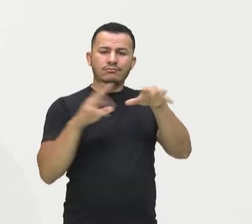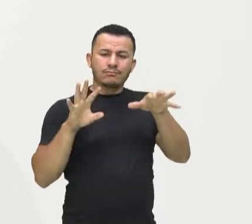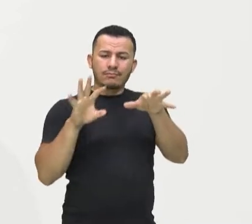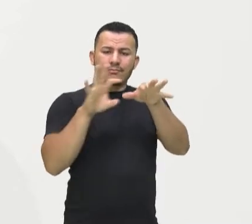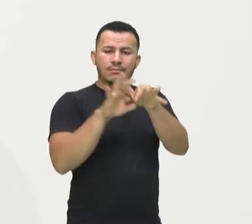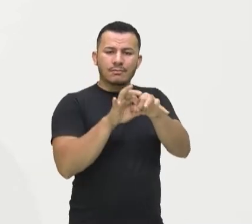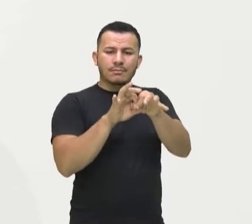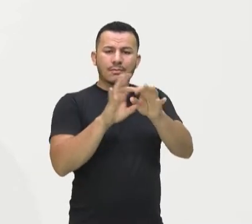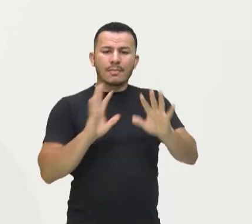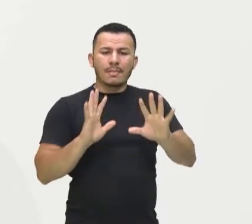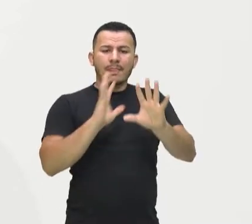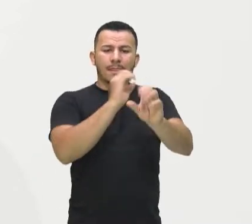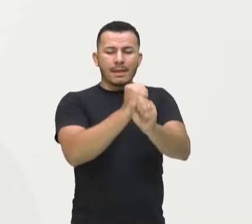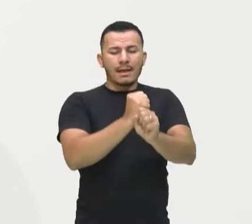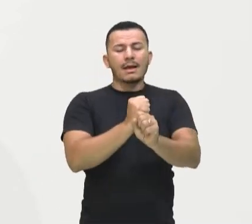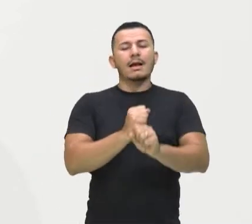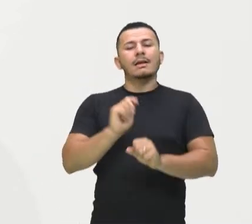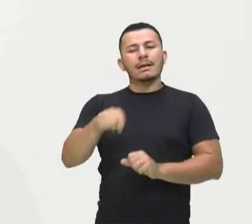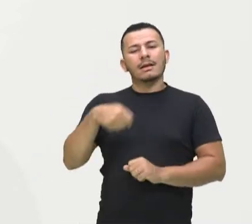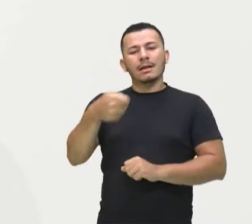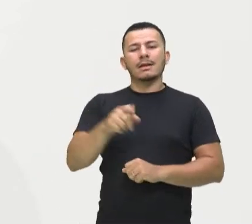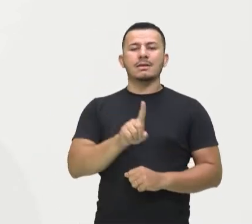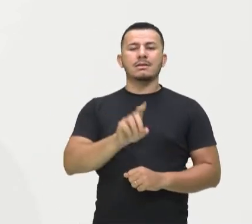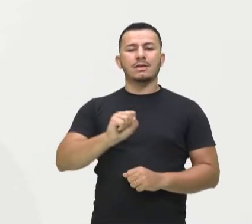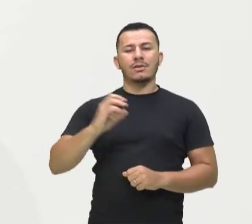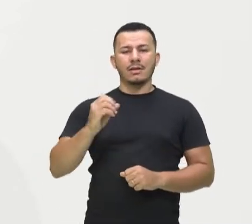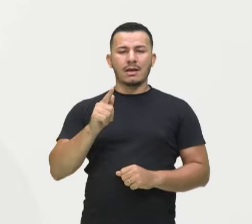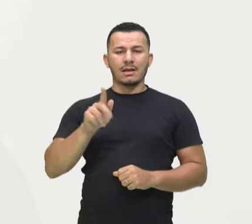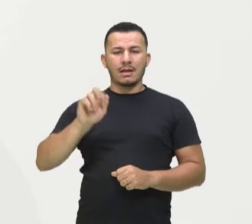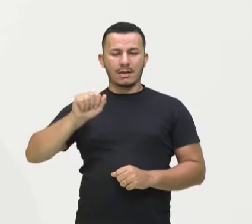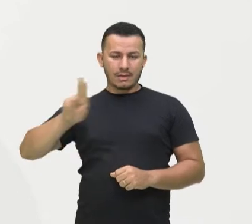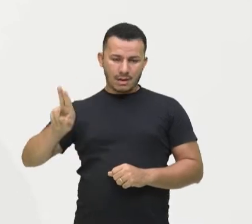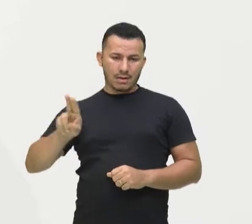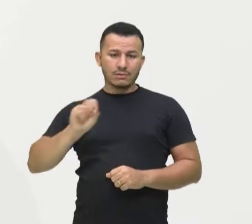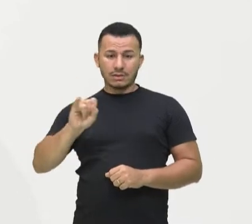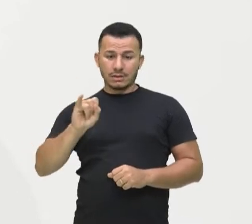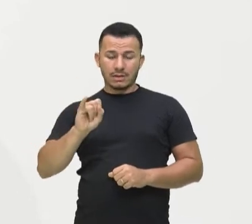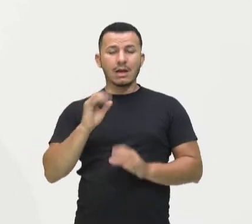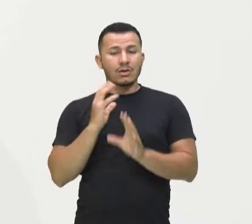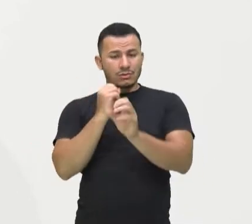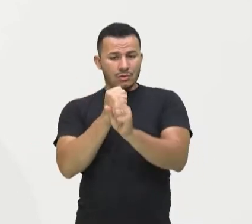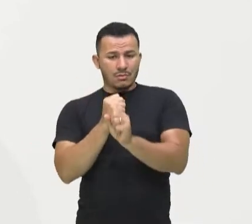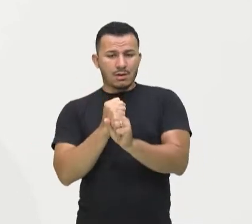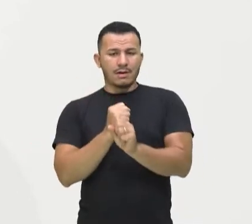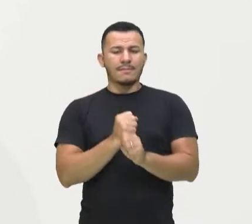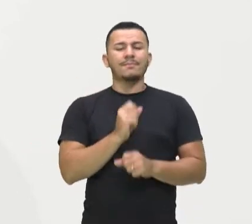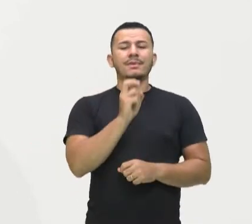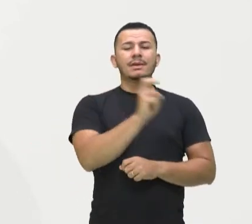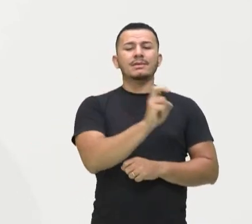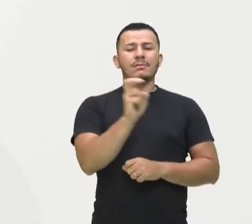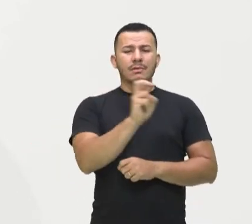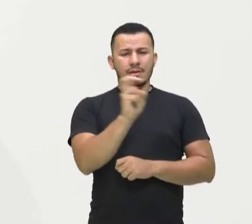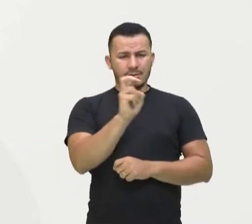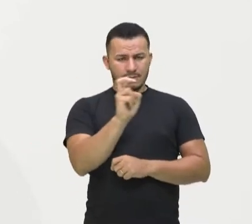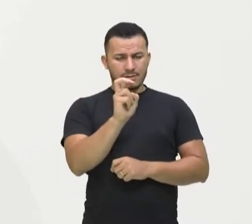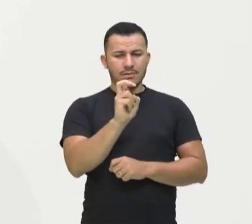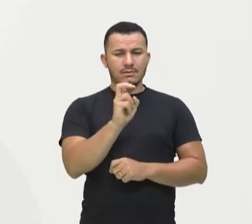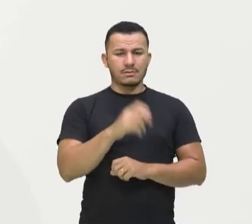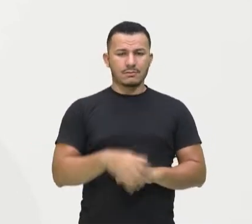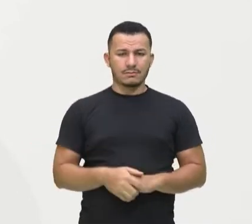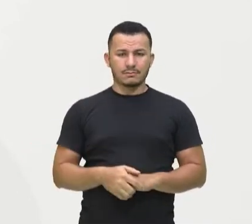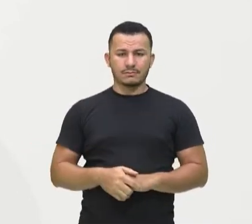obrigatoriamente, isso sempre vai nos dar 180 graus. Quer dizer, se nós somarmos 55.